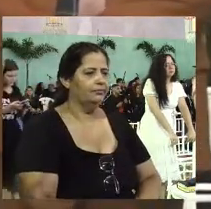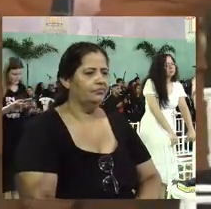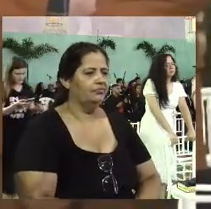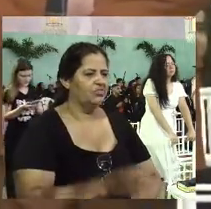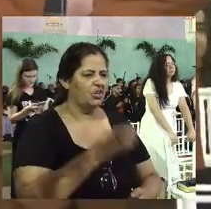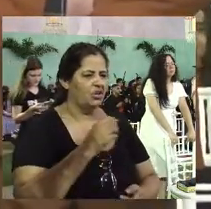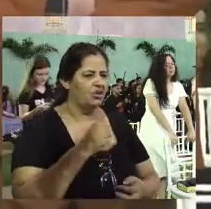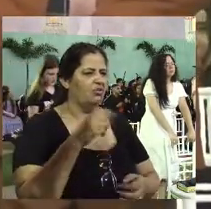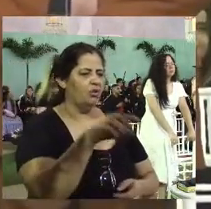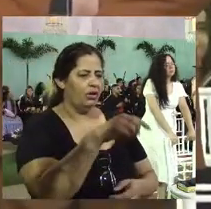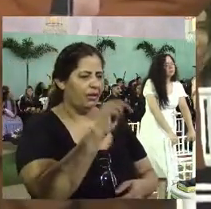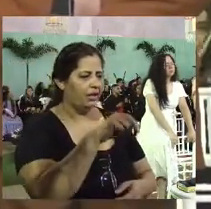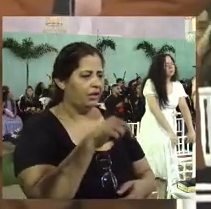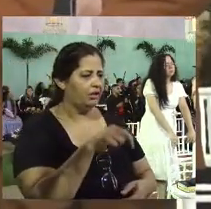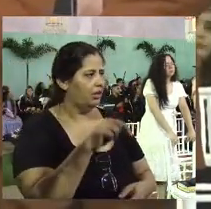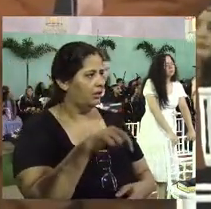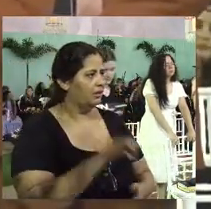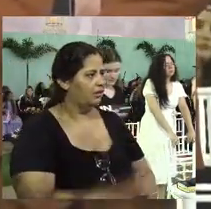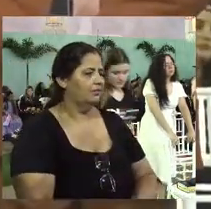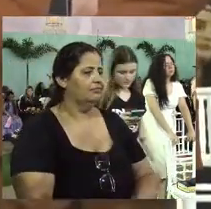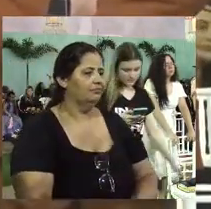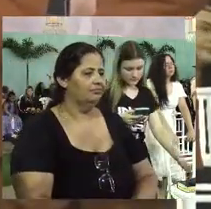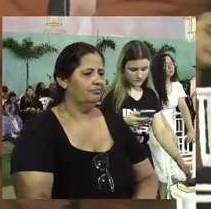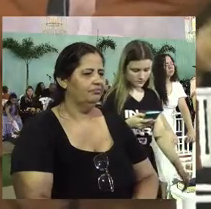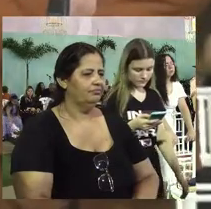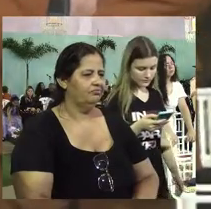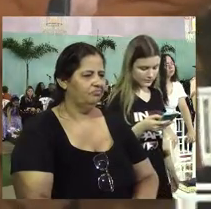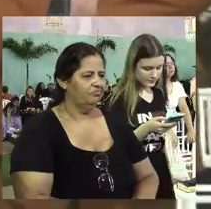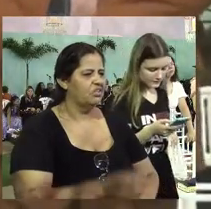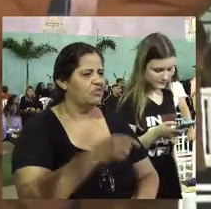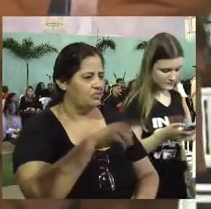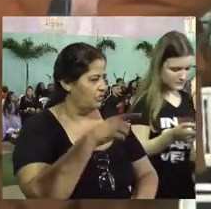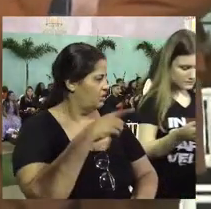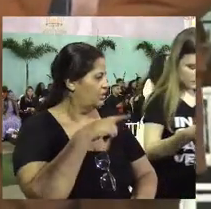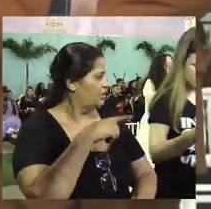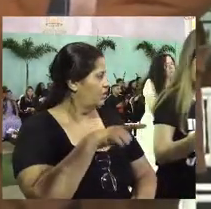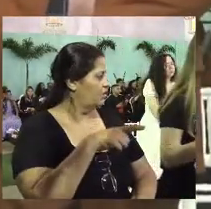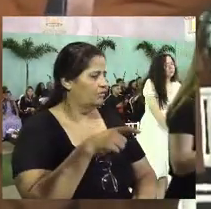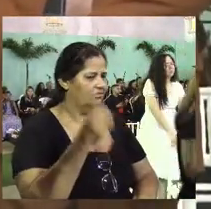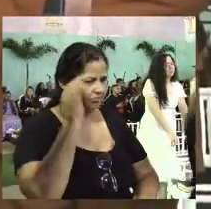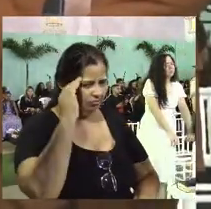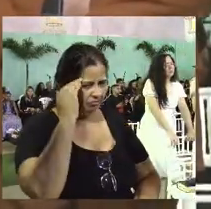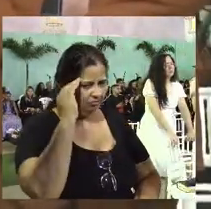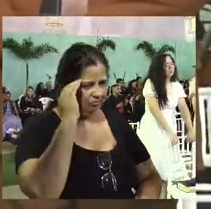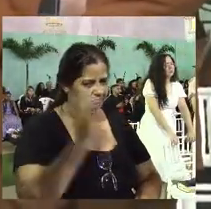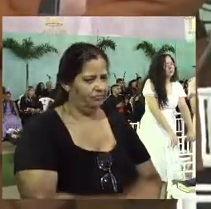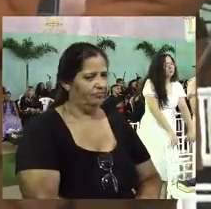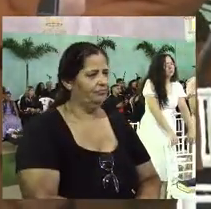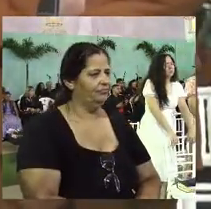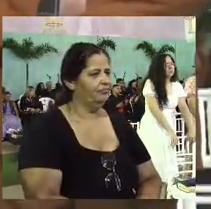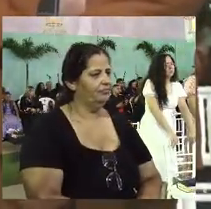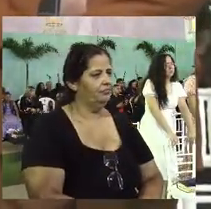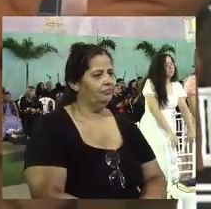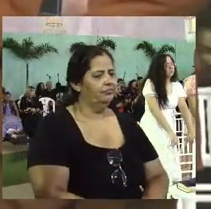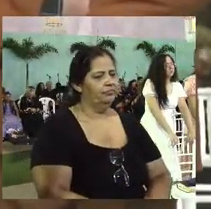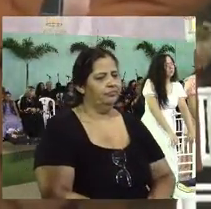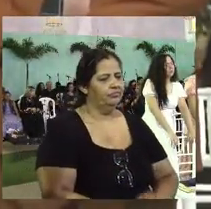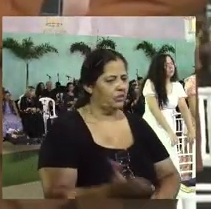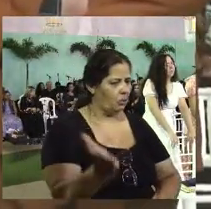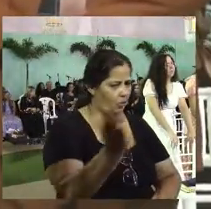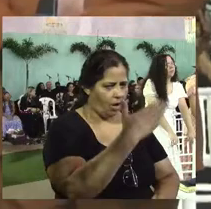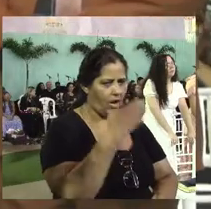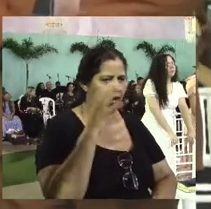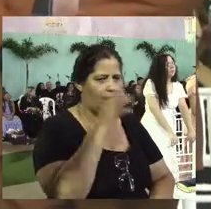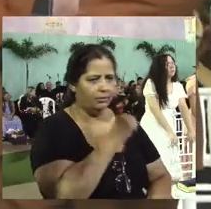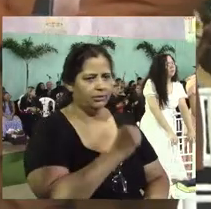vou orar por quem tiver aqui na frente se você tiver aí eu vou entender que você não tem doença nenhuma aí você vai me ajudar a orar pelos que estão aqui na frente corre